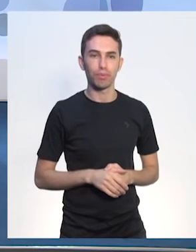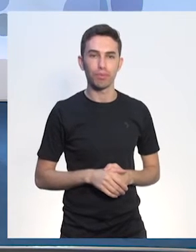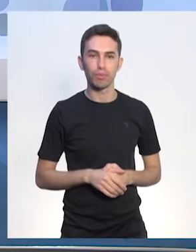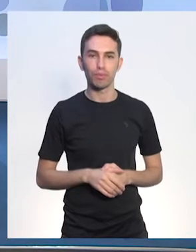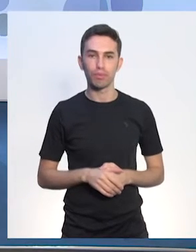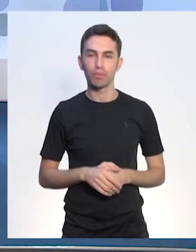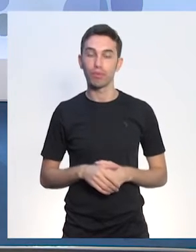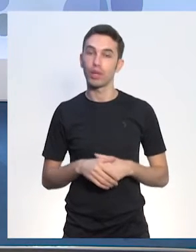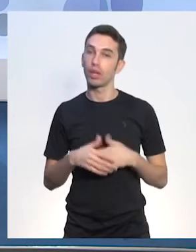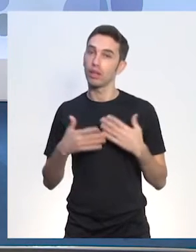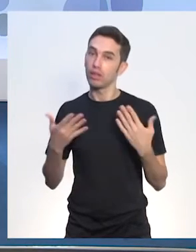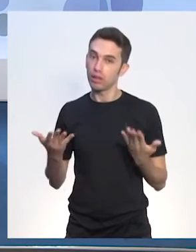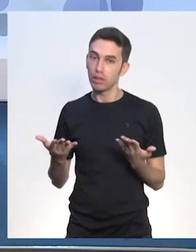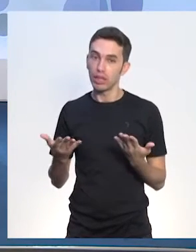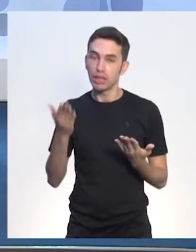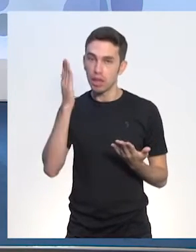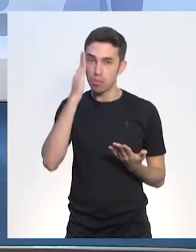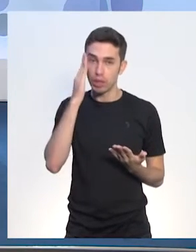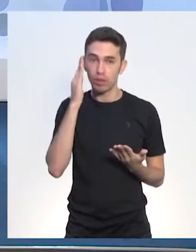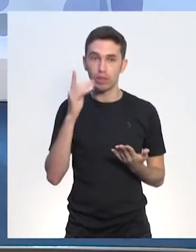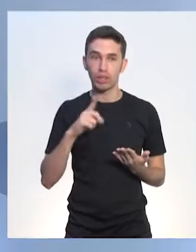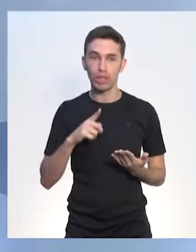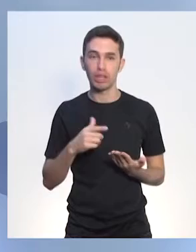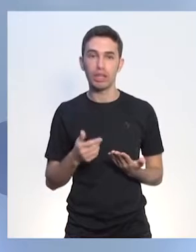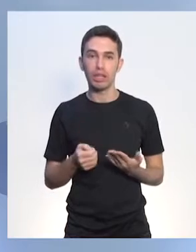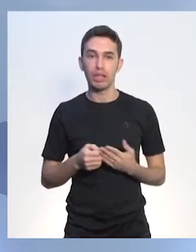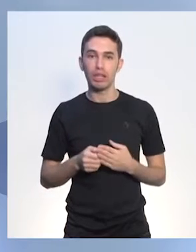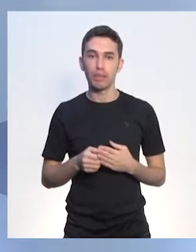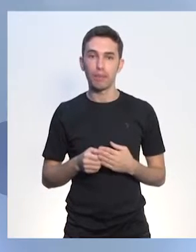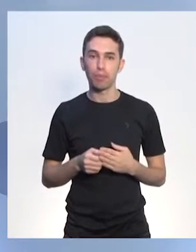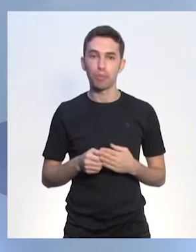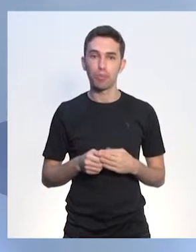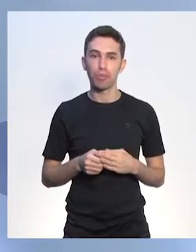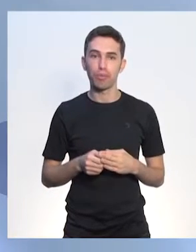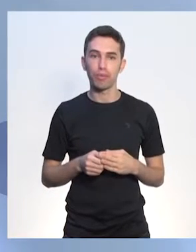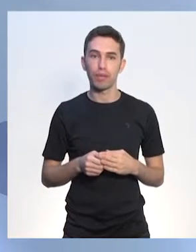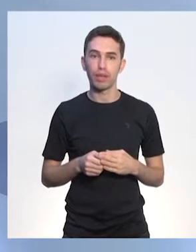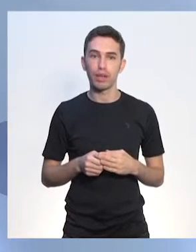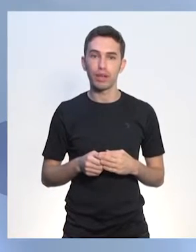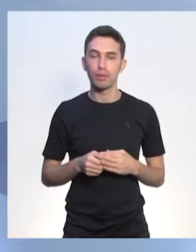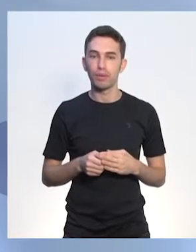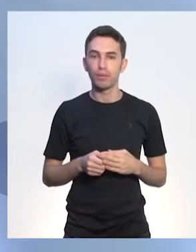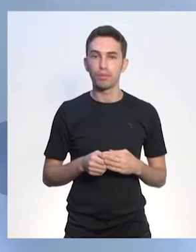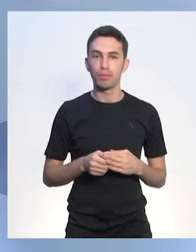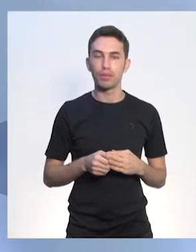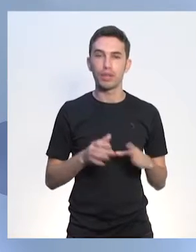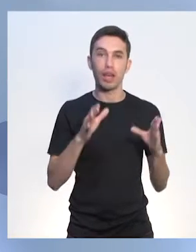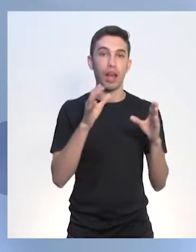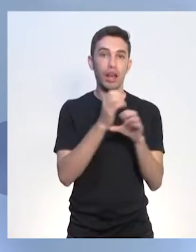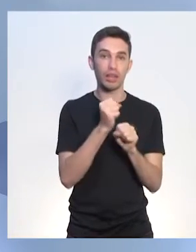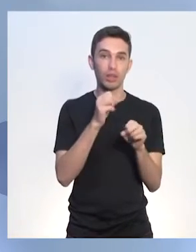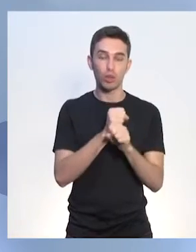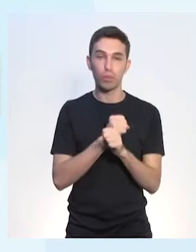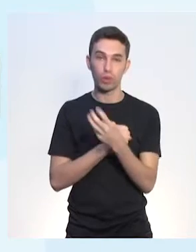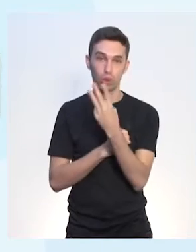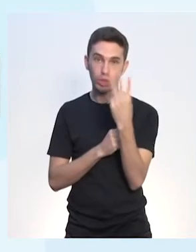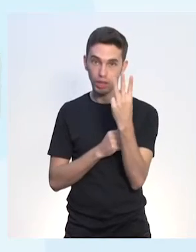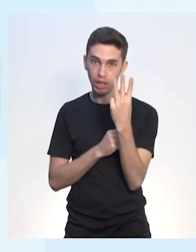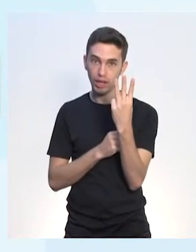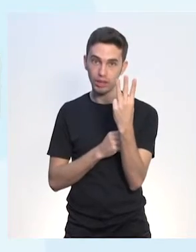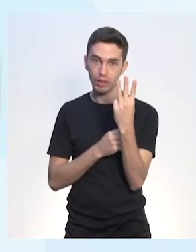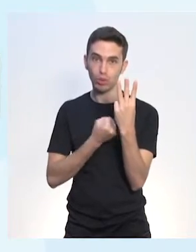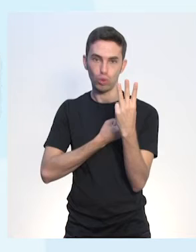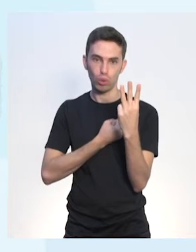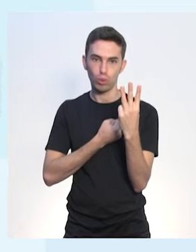Uma das formas de... Sabendo que, né, se a gente for pensar dessa forma, que a soma dos 3, né,